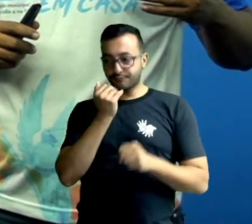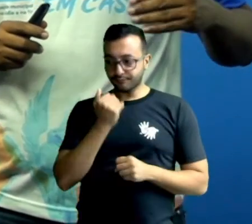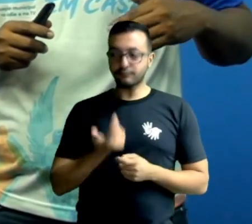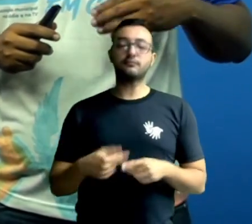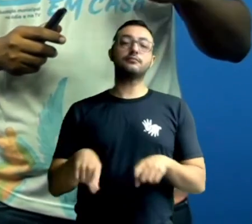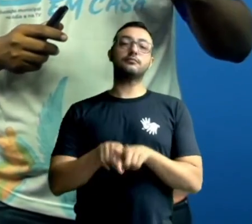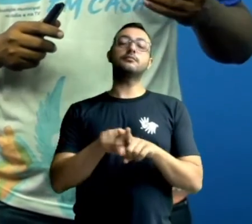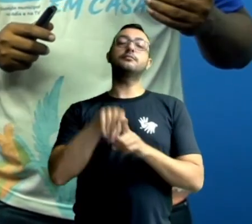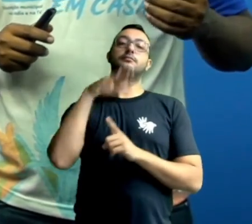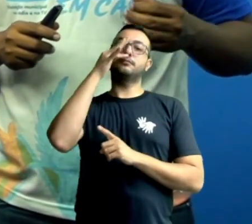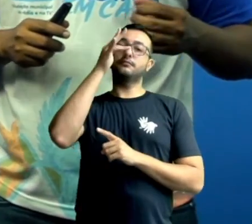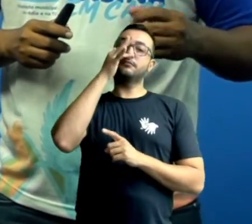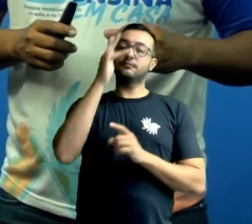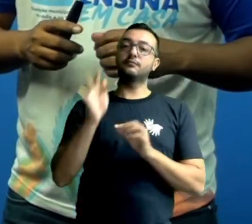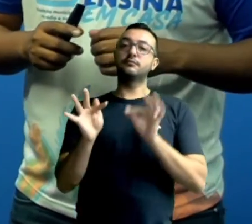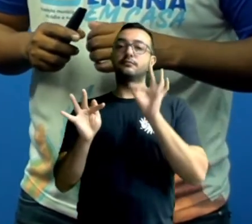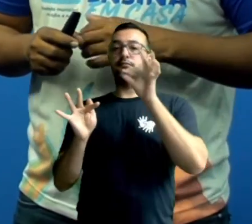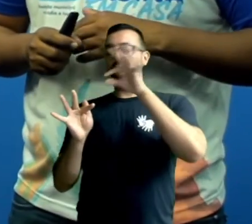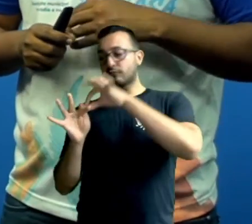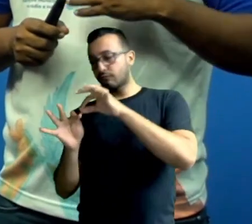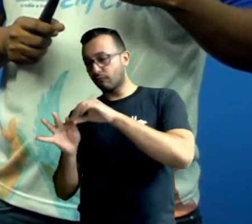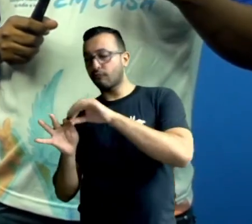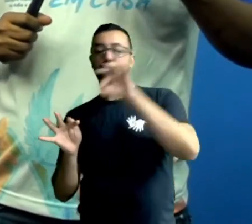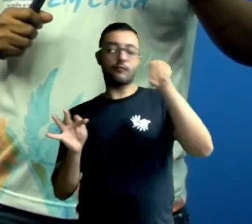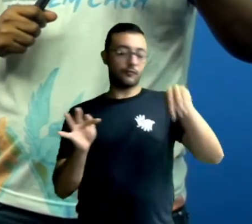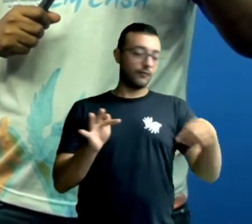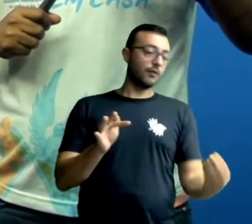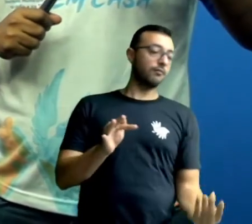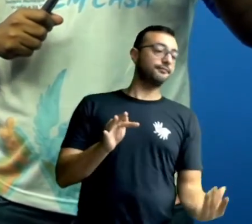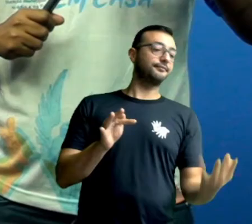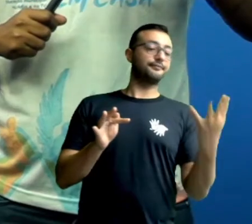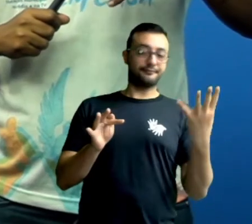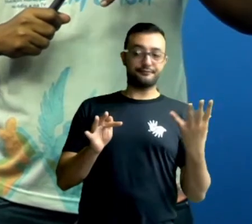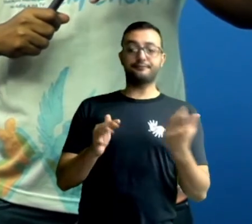polinizam flores que vão dar frutos, eles